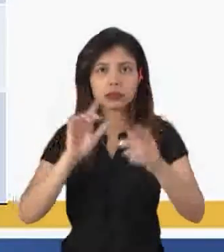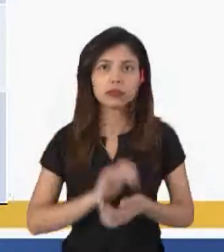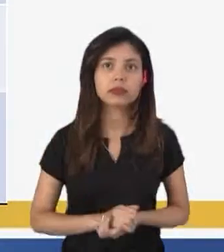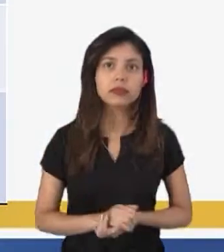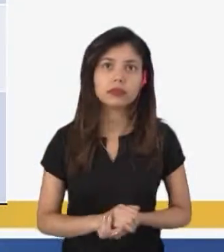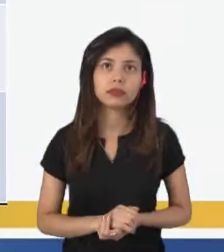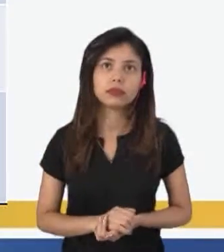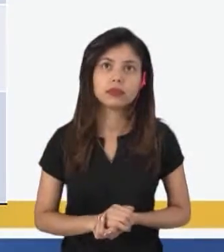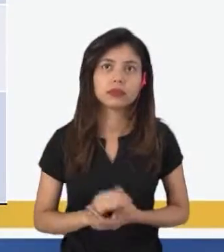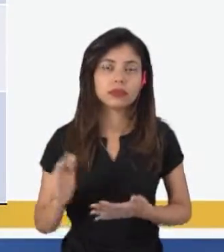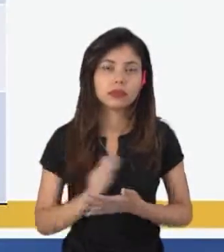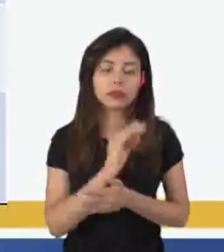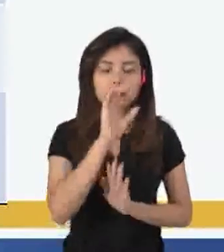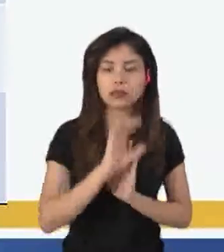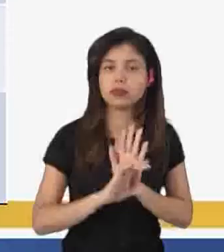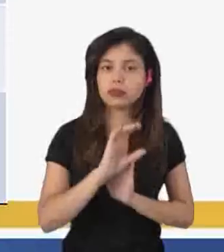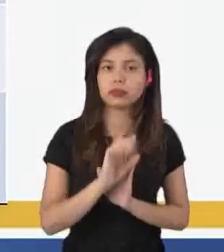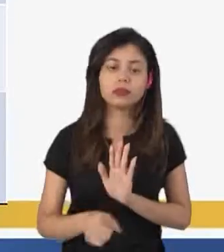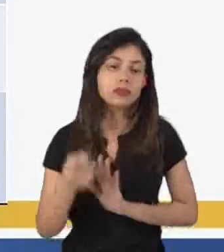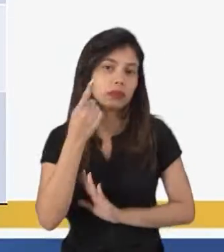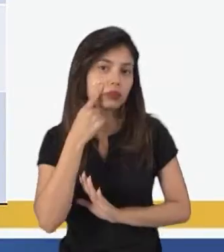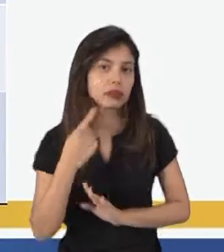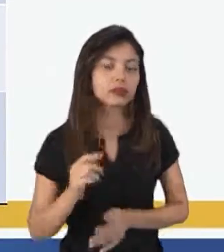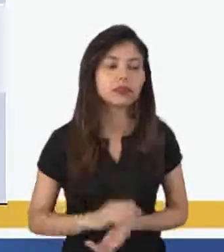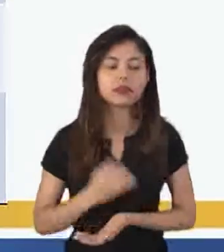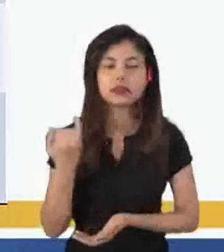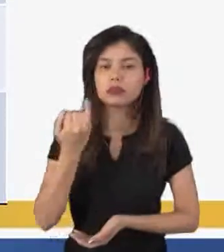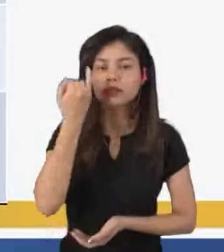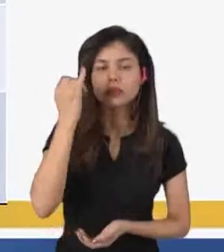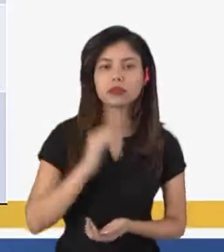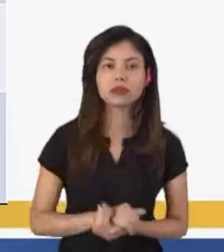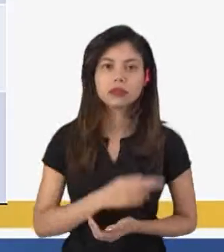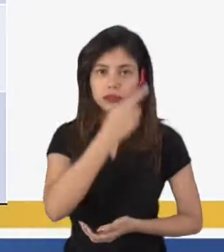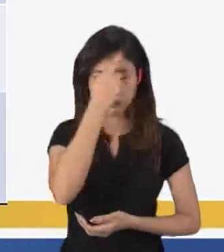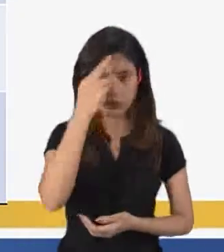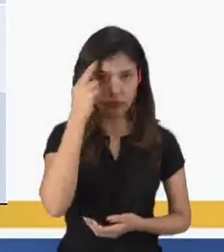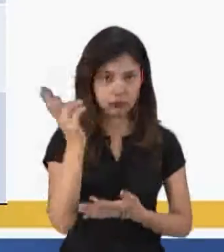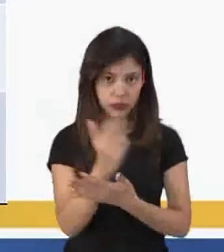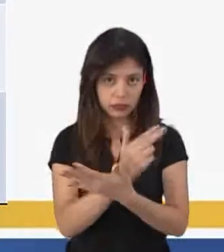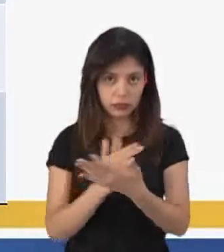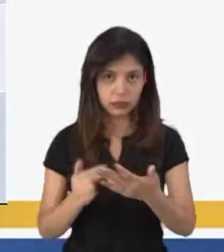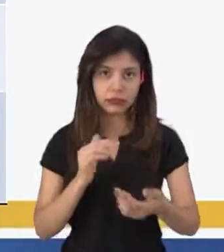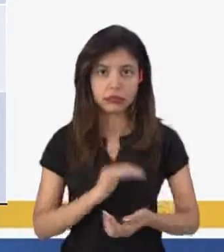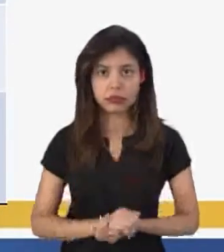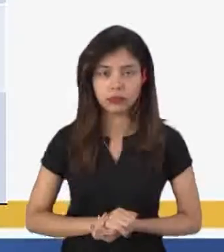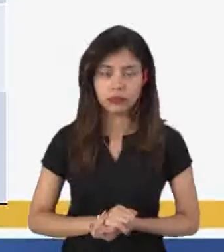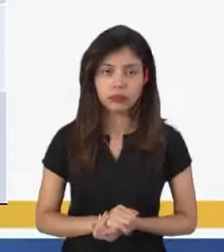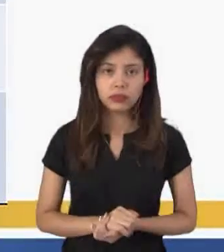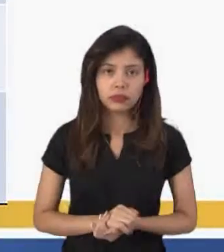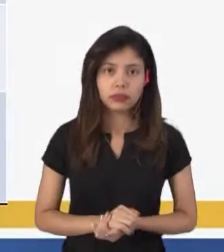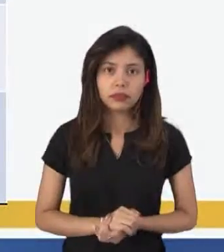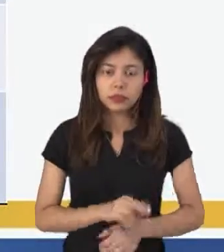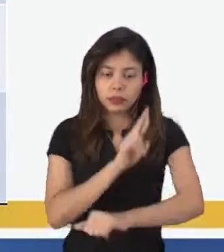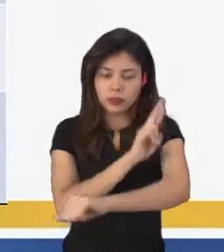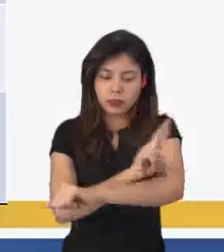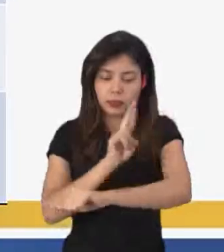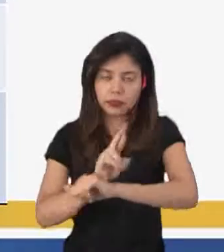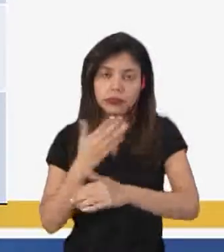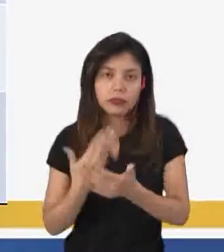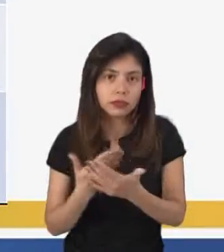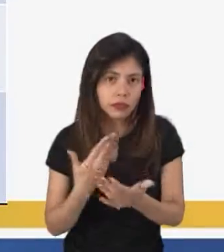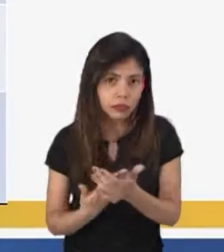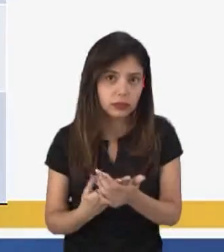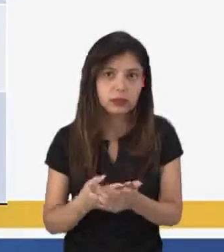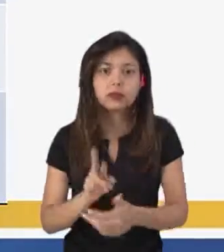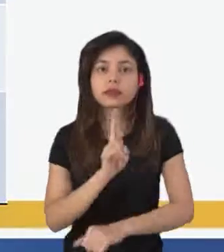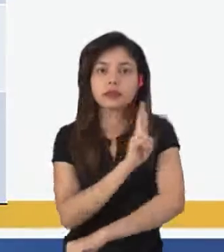ter aí alguns conceitos que são bem interessantes, né, na história da arte, e a religião, o estudo